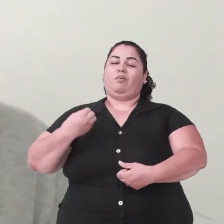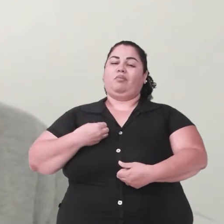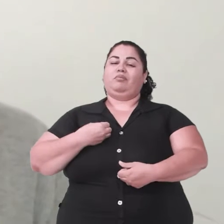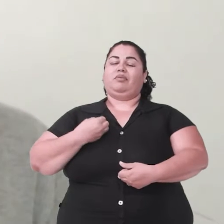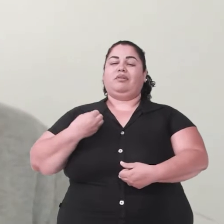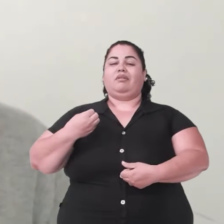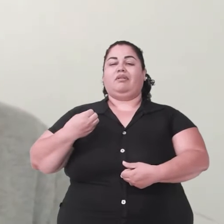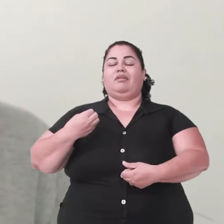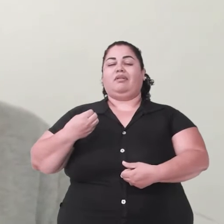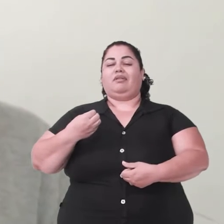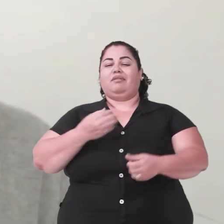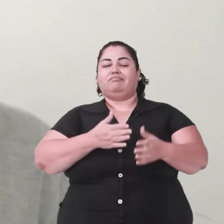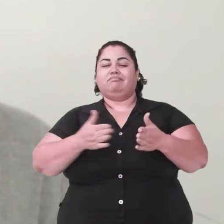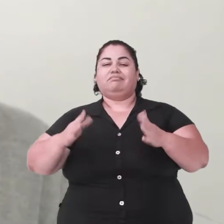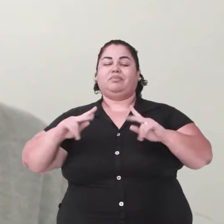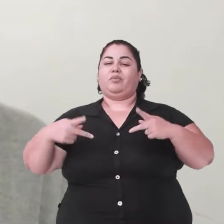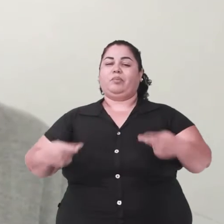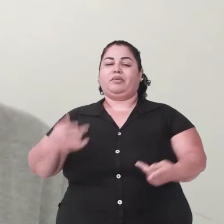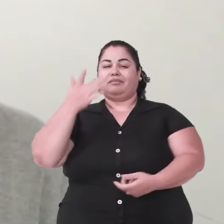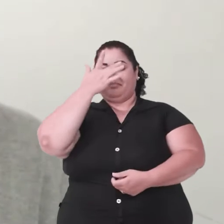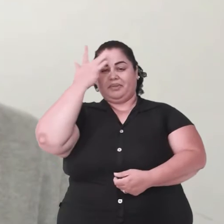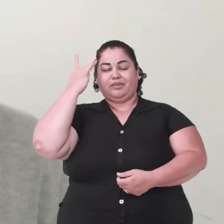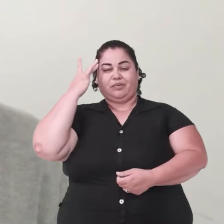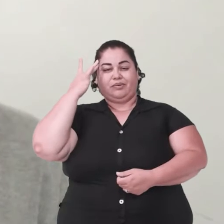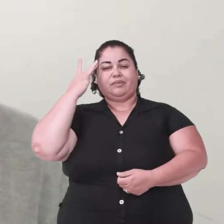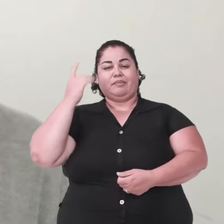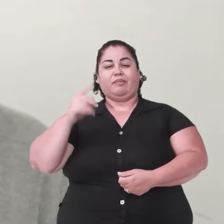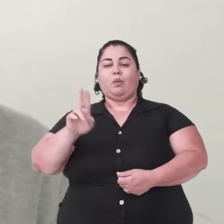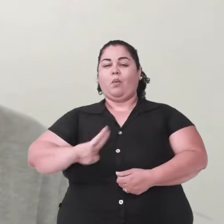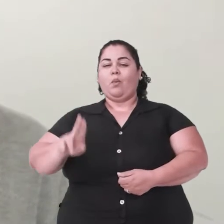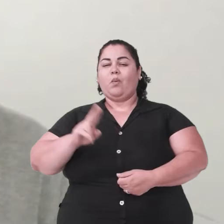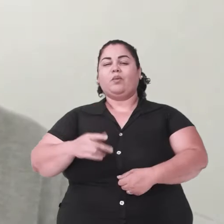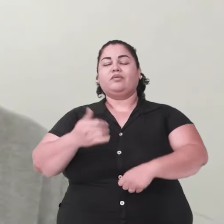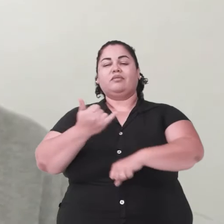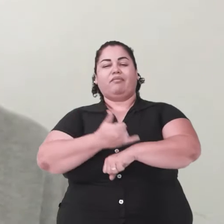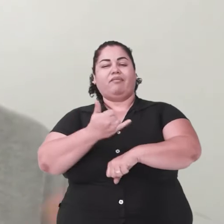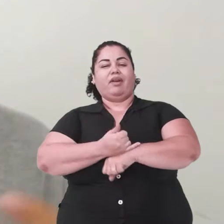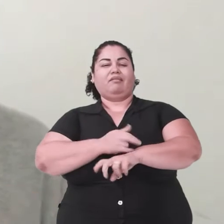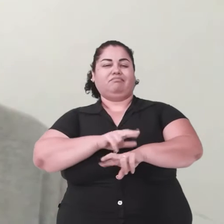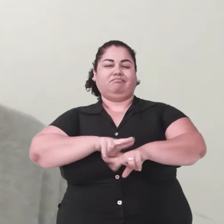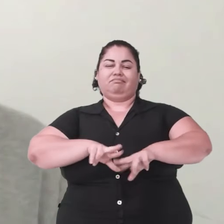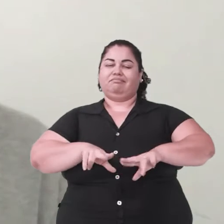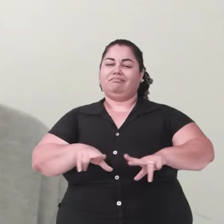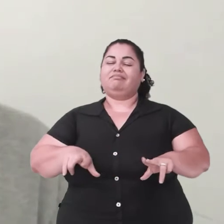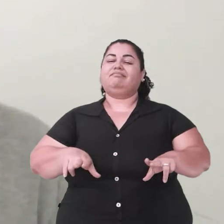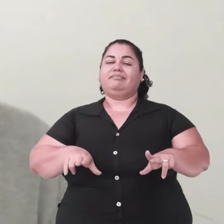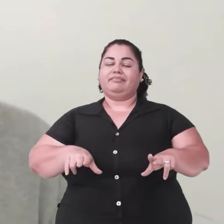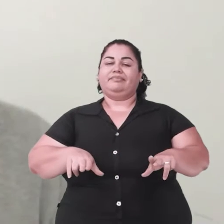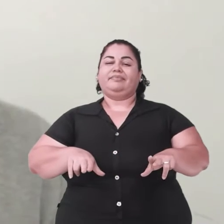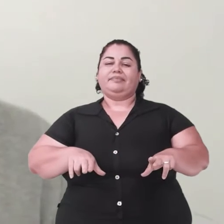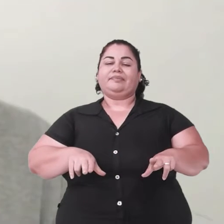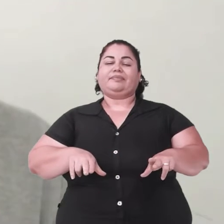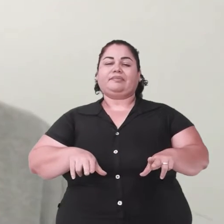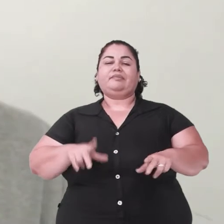né, a vida da humanidade. O uso dos metais, né?